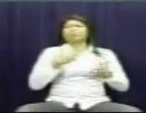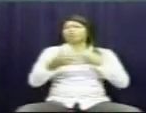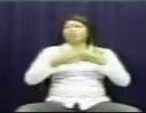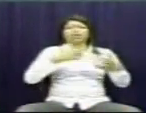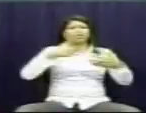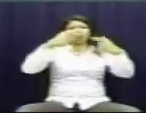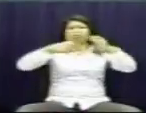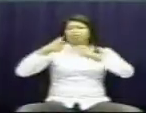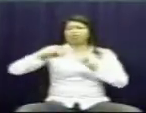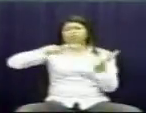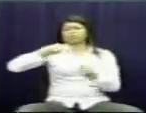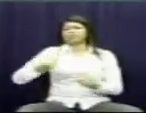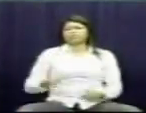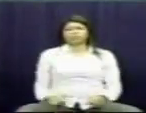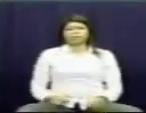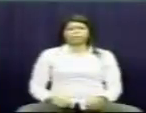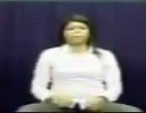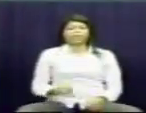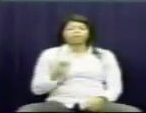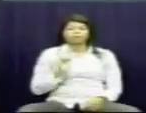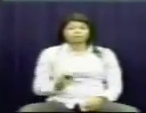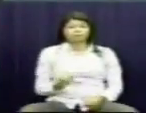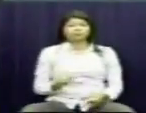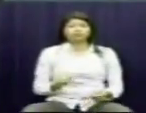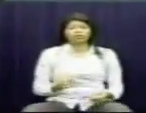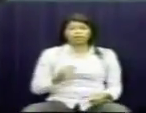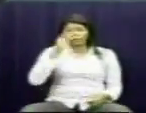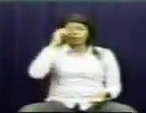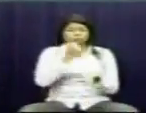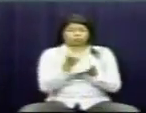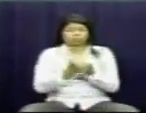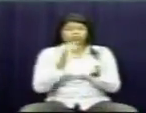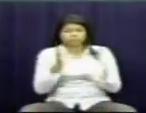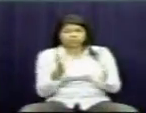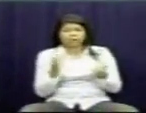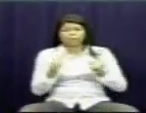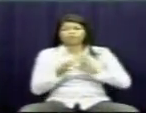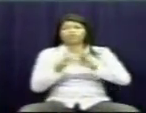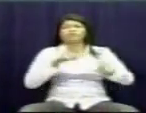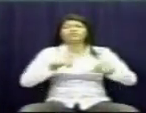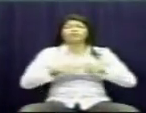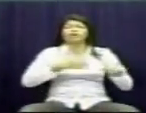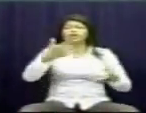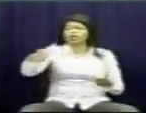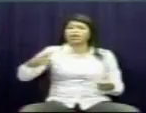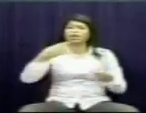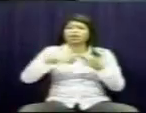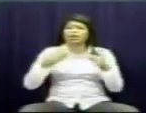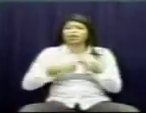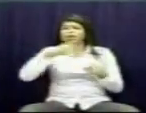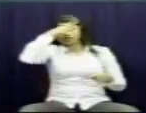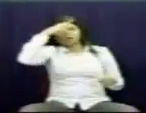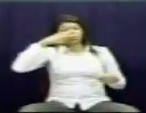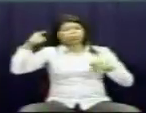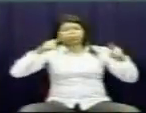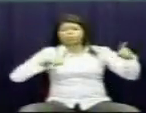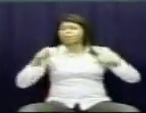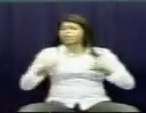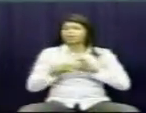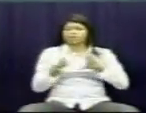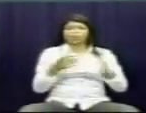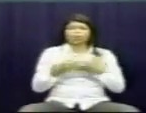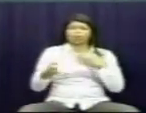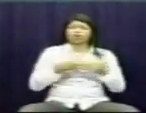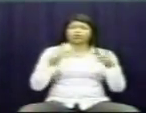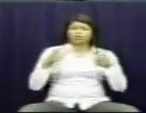um contrato temporário no interior do Estado, e obviamente não há nada que o mantenha lá. O doutor Jacó, que